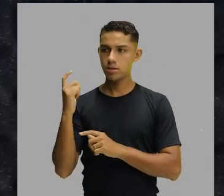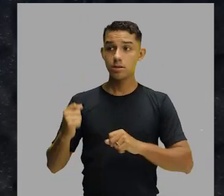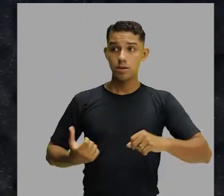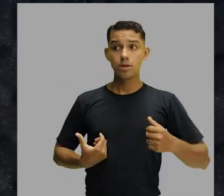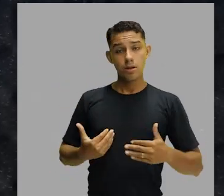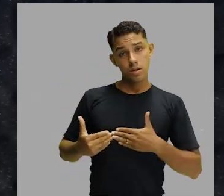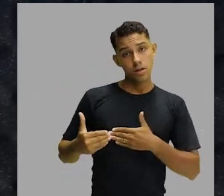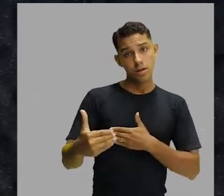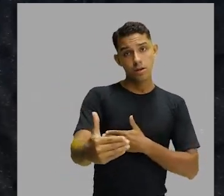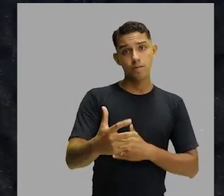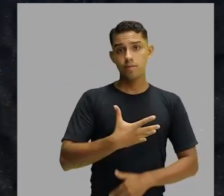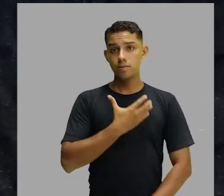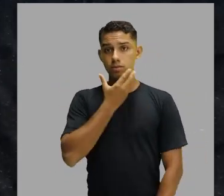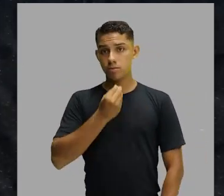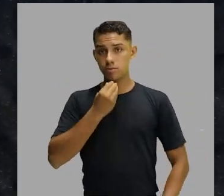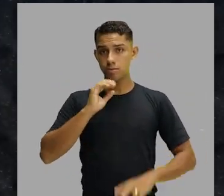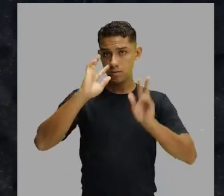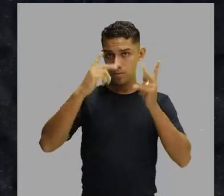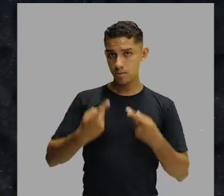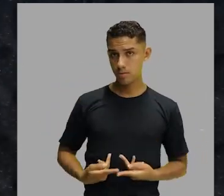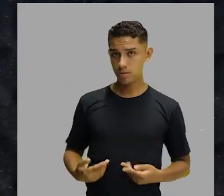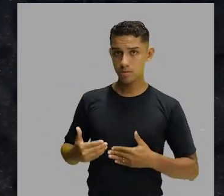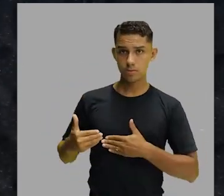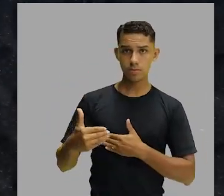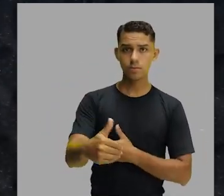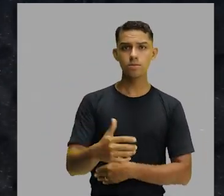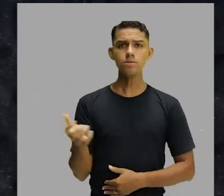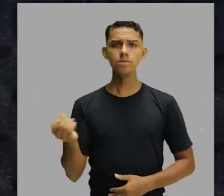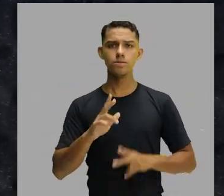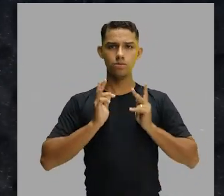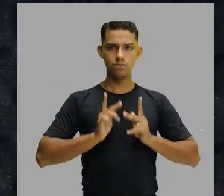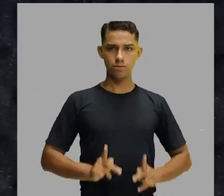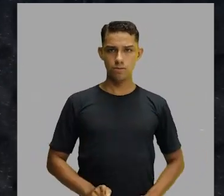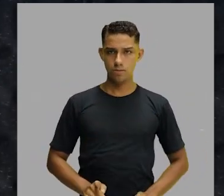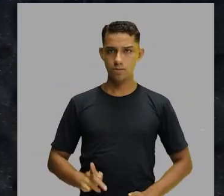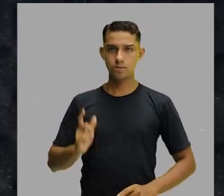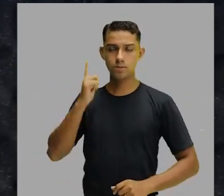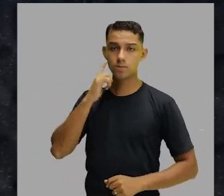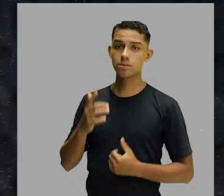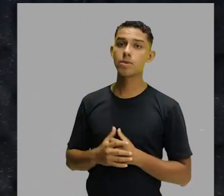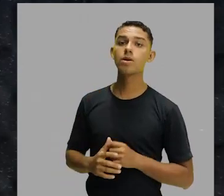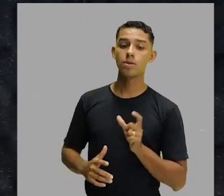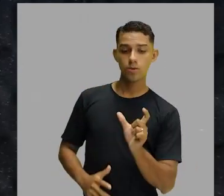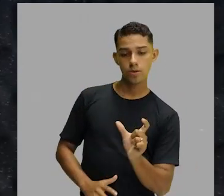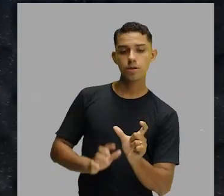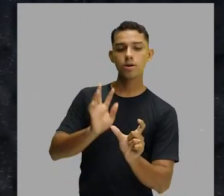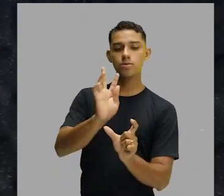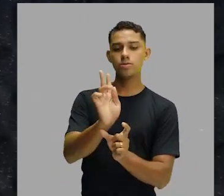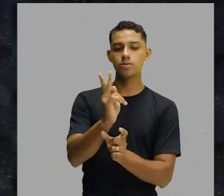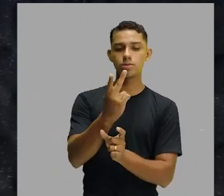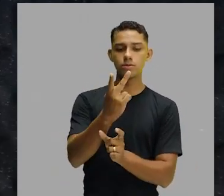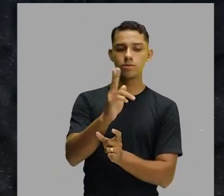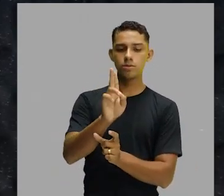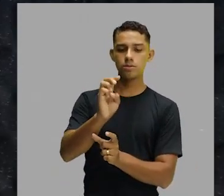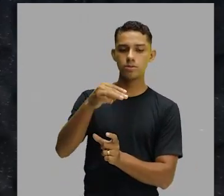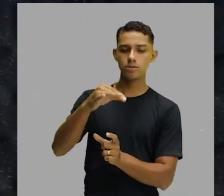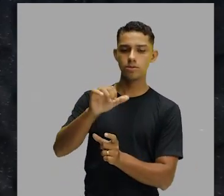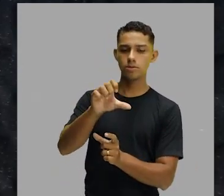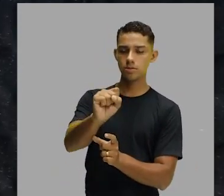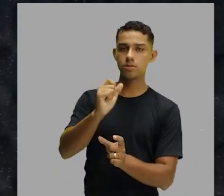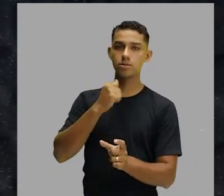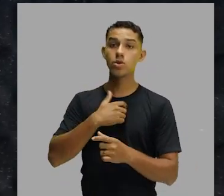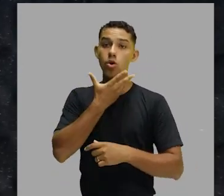a partir daqui, o homem passa a ter assim, uma nova postura. Por isso que é humanismo, homem,